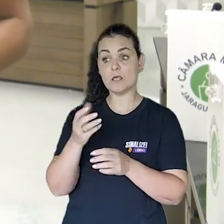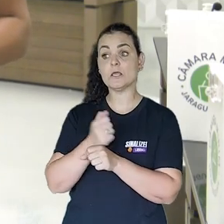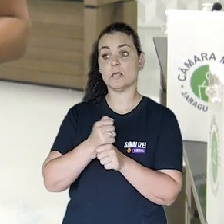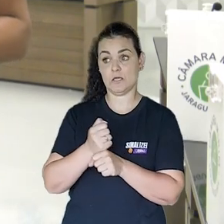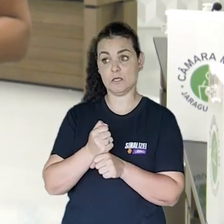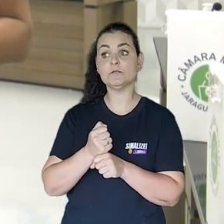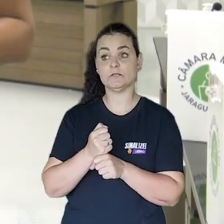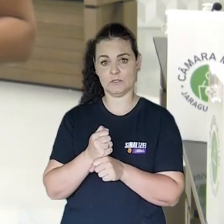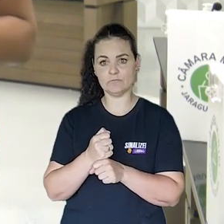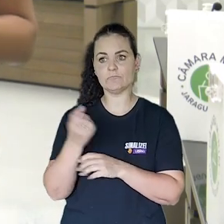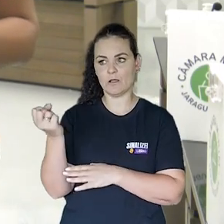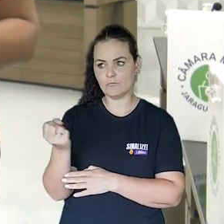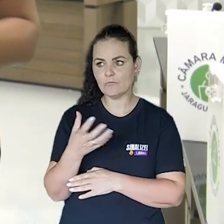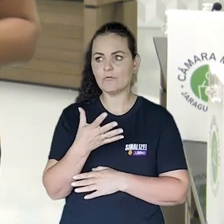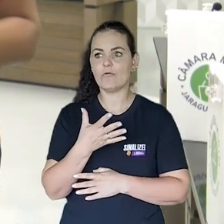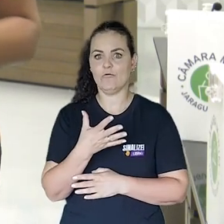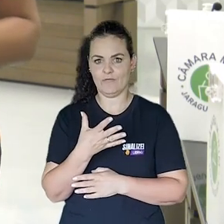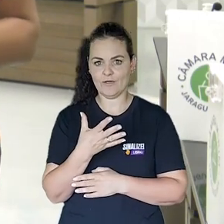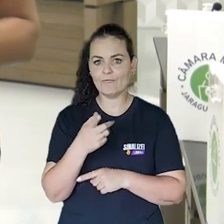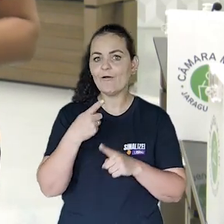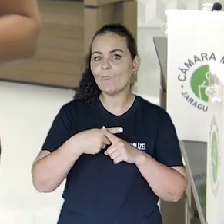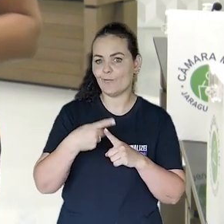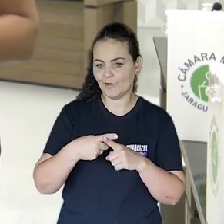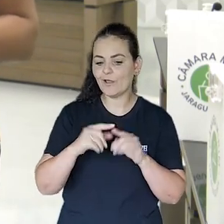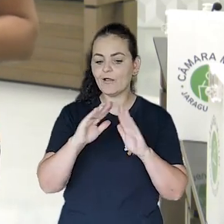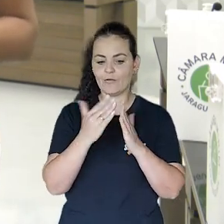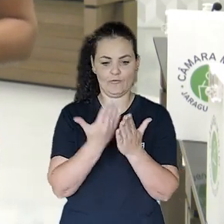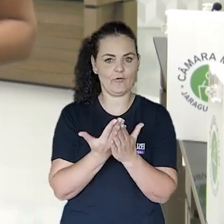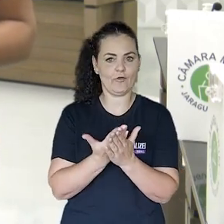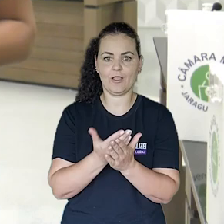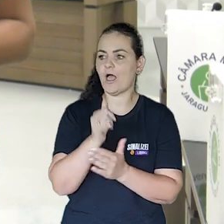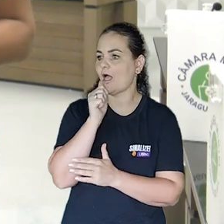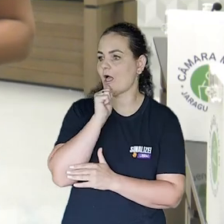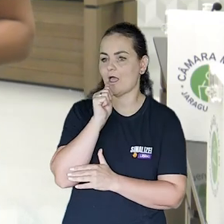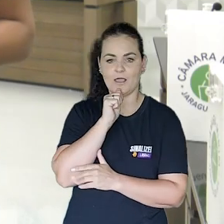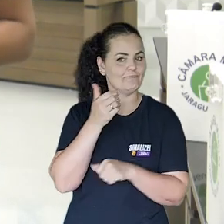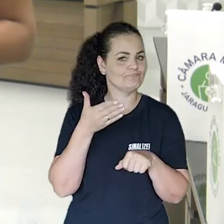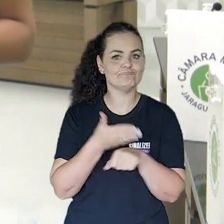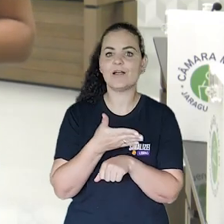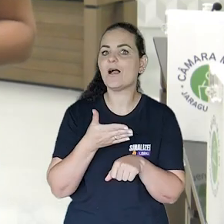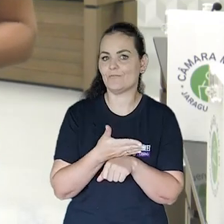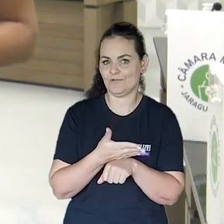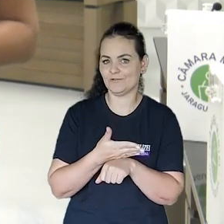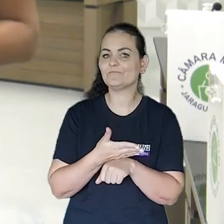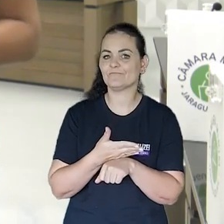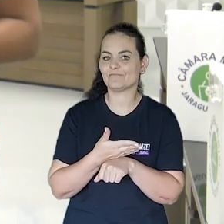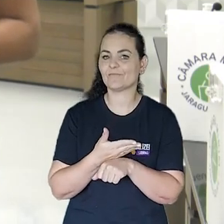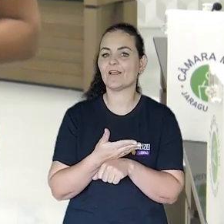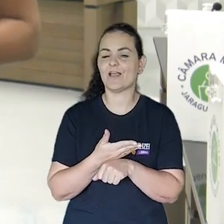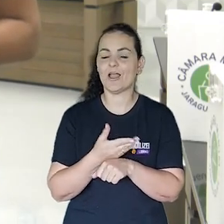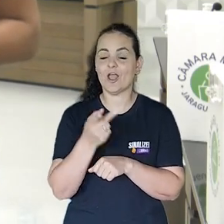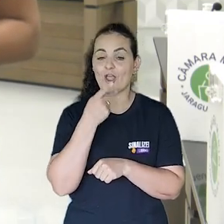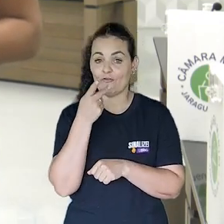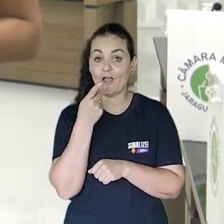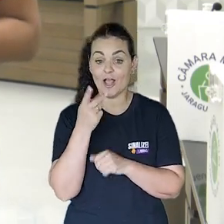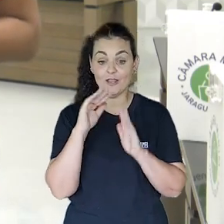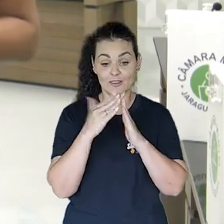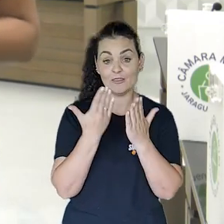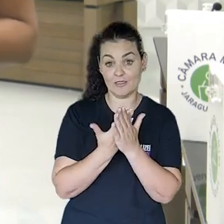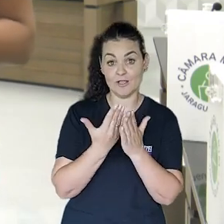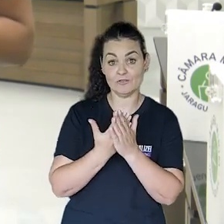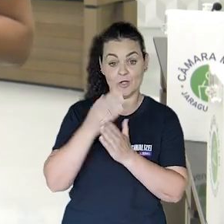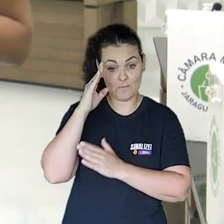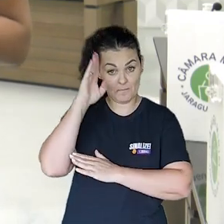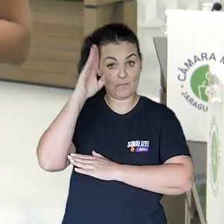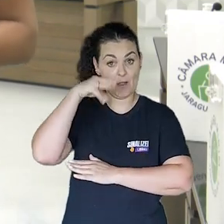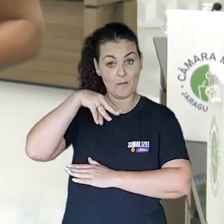uma delas é o Colégio Militar Nunes Pires, a própria Erich Kreutzmacher também, que não havia participado, e a